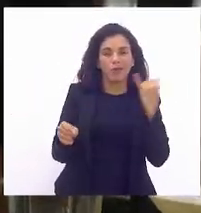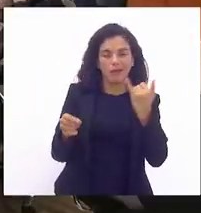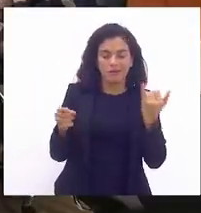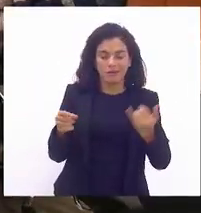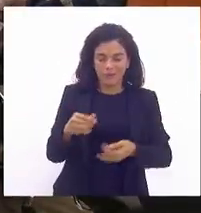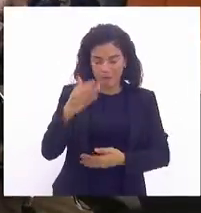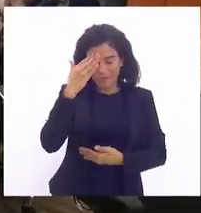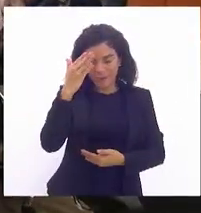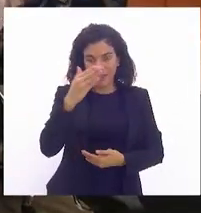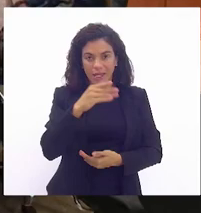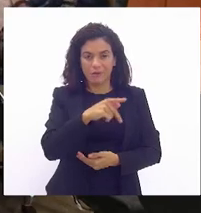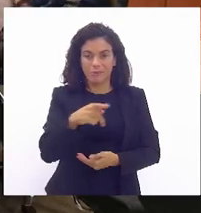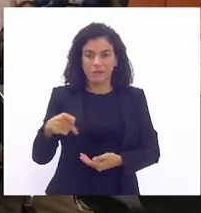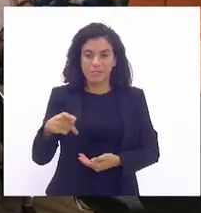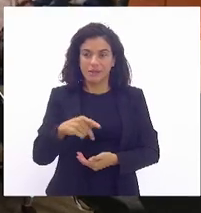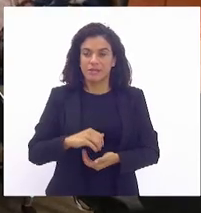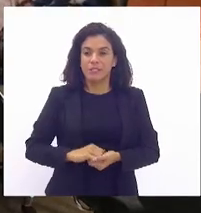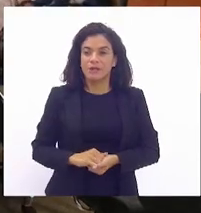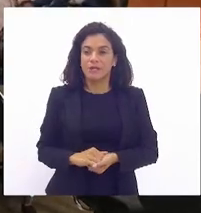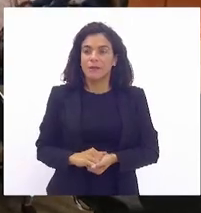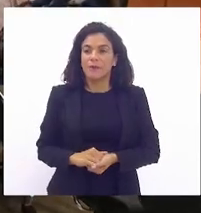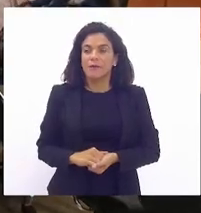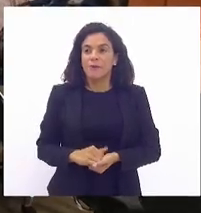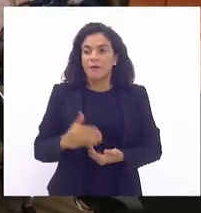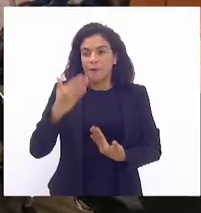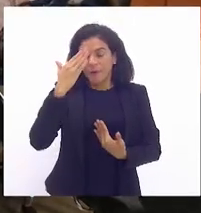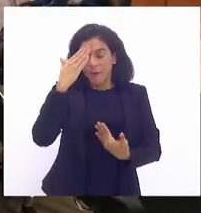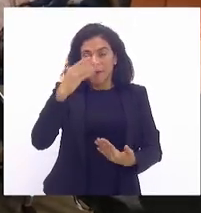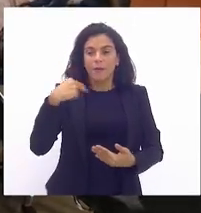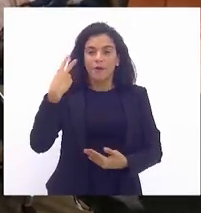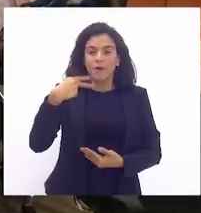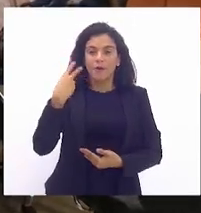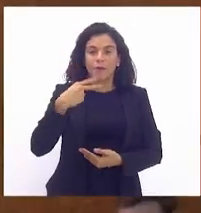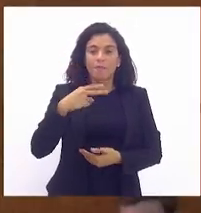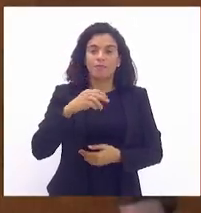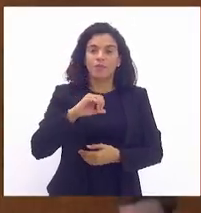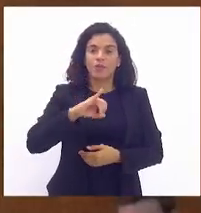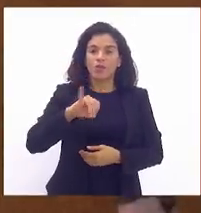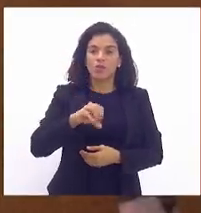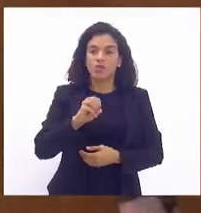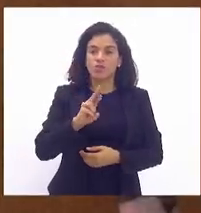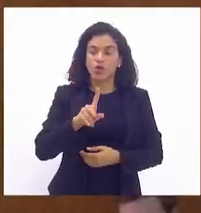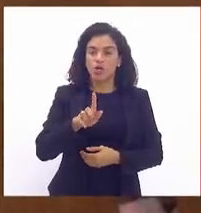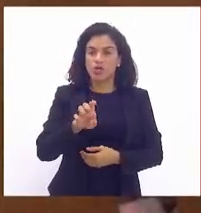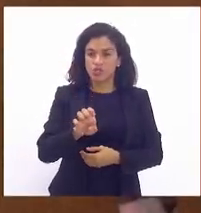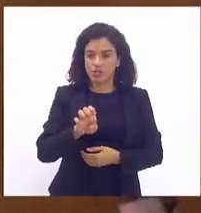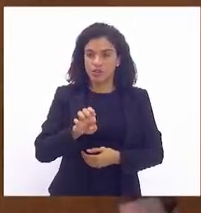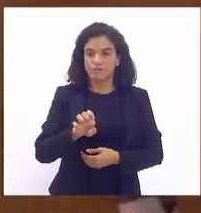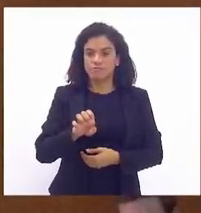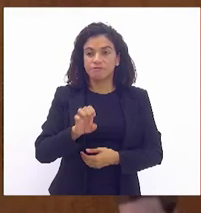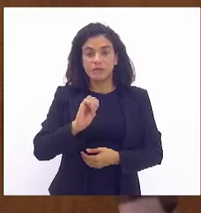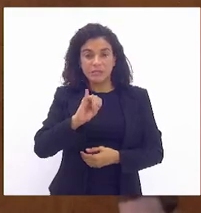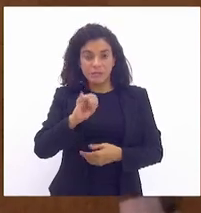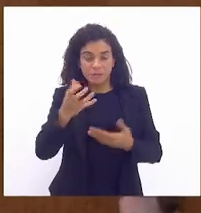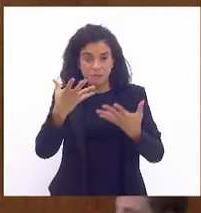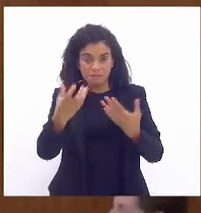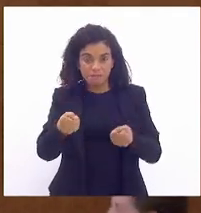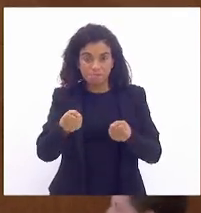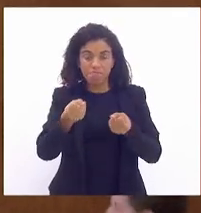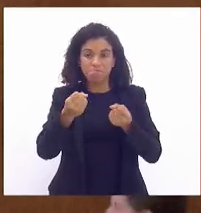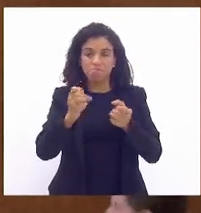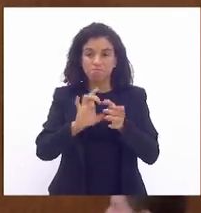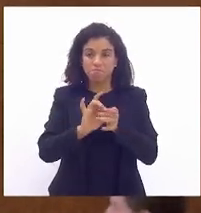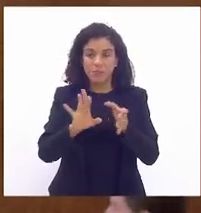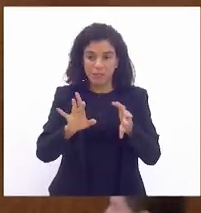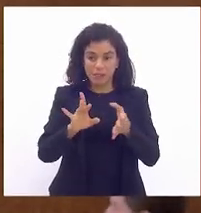obrigado, senhor presidente. Obrigado, vereador Jorge Boedio. Se Vossa Excelência permitir, quiser